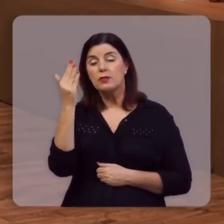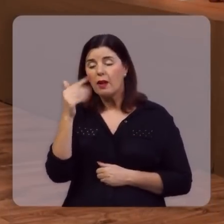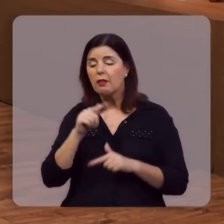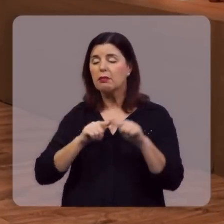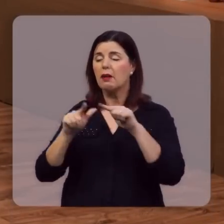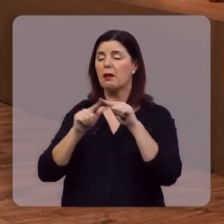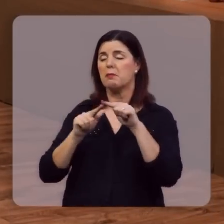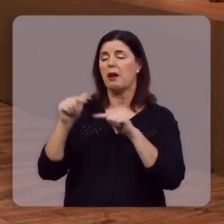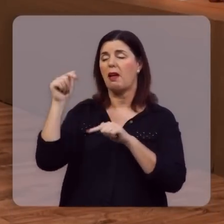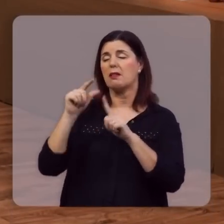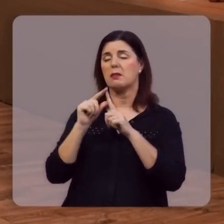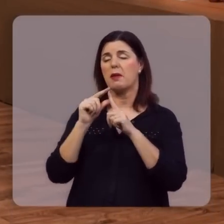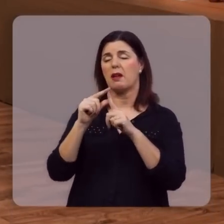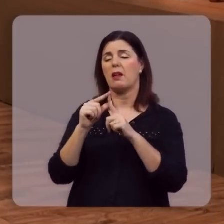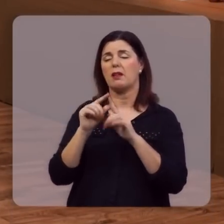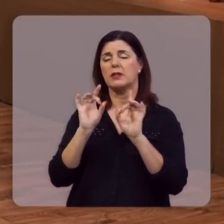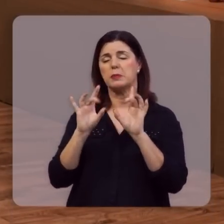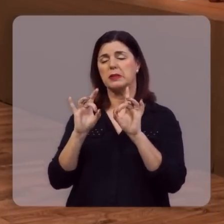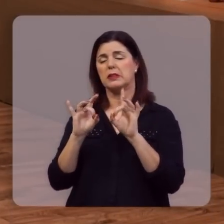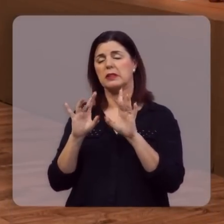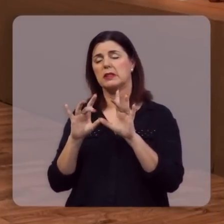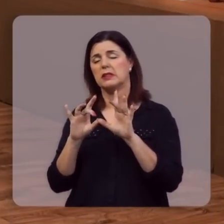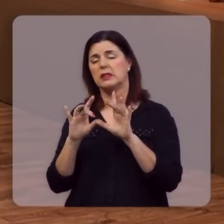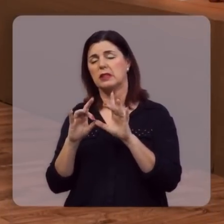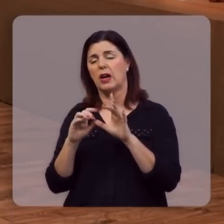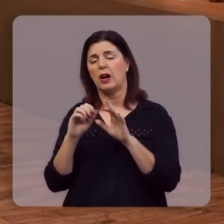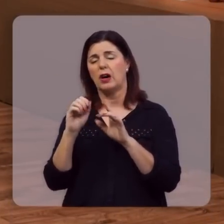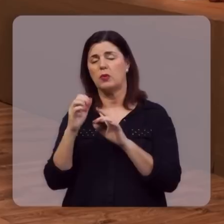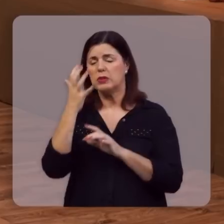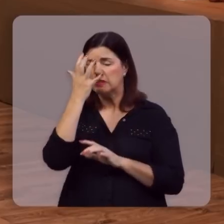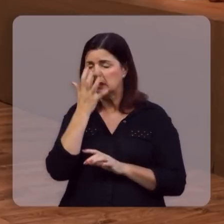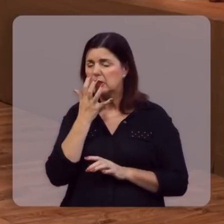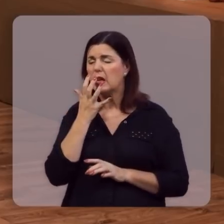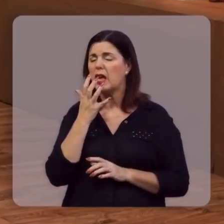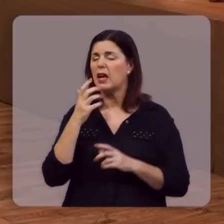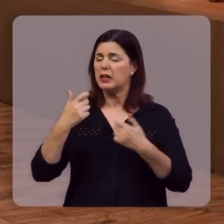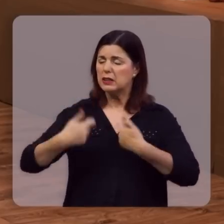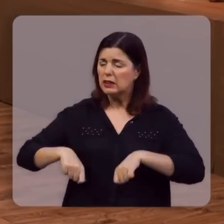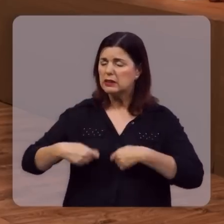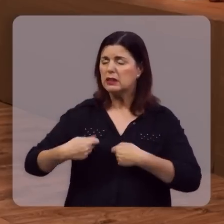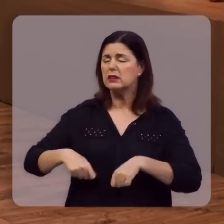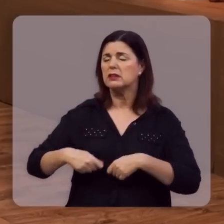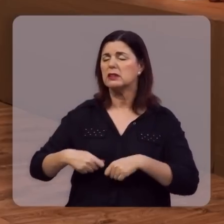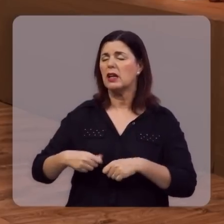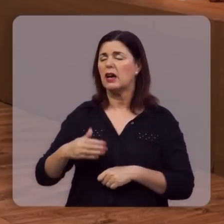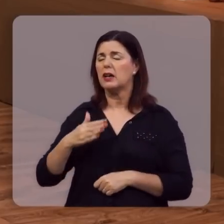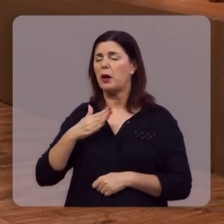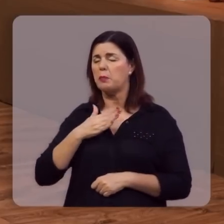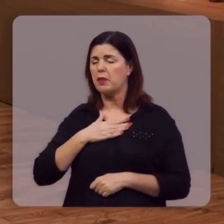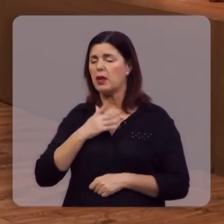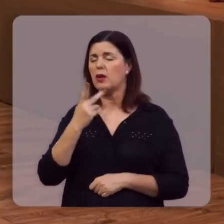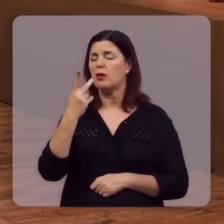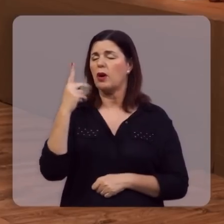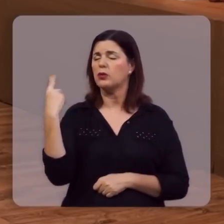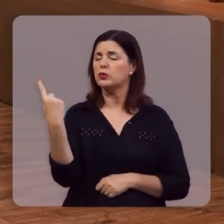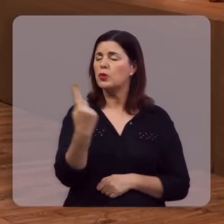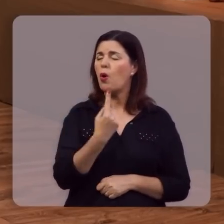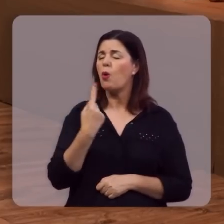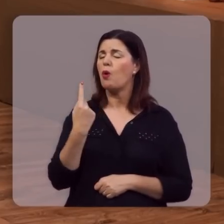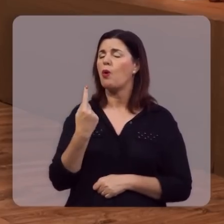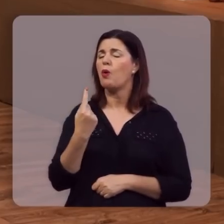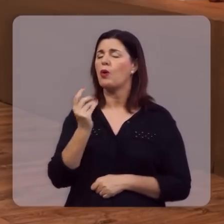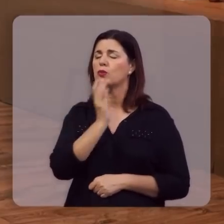apliques esta palavra tão solene, tão grave, mas tão necessária ao